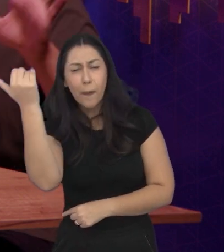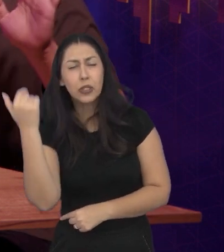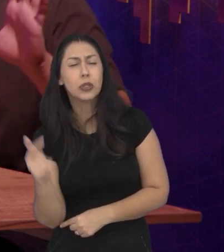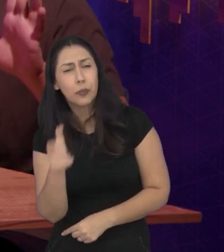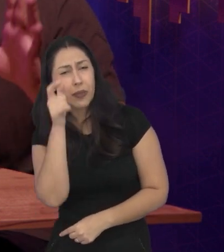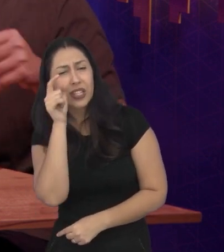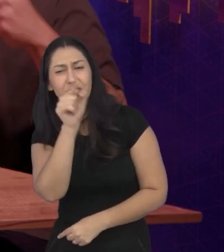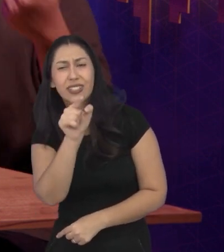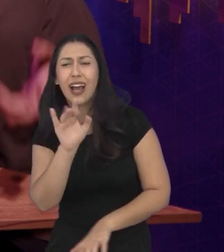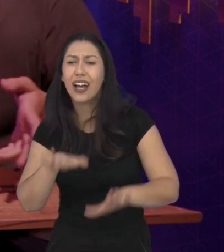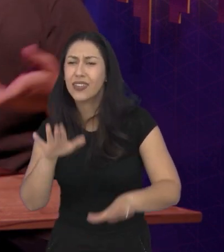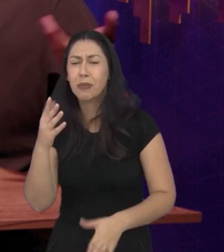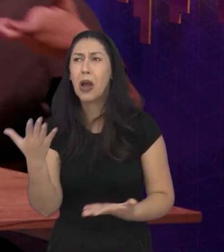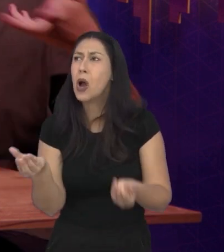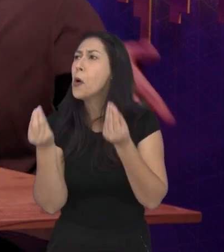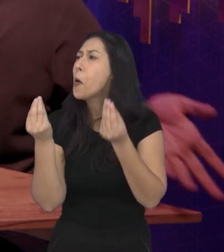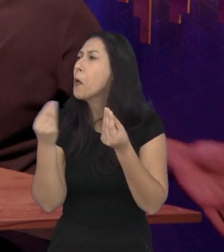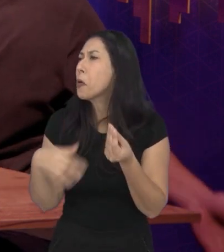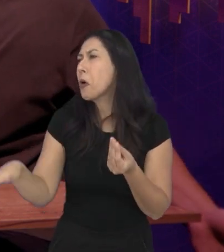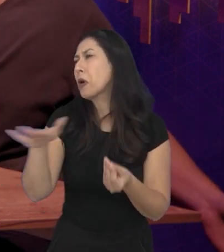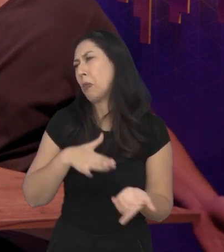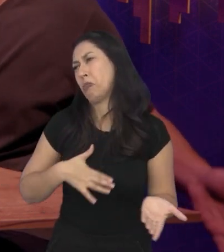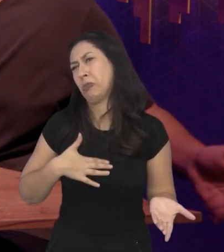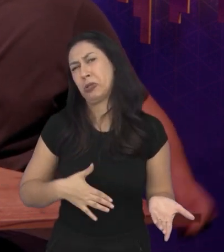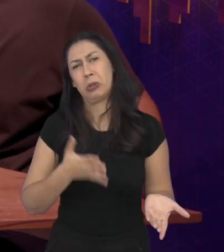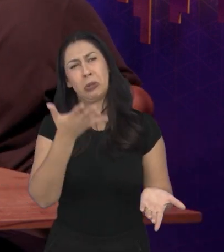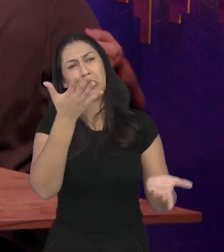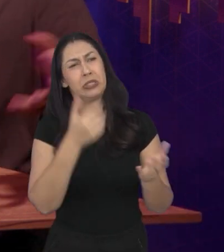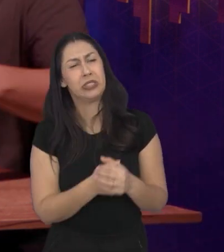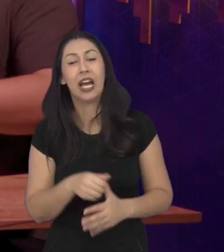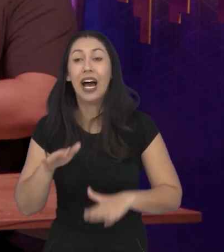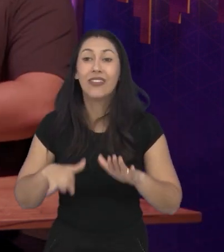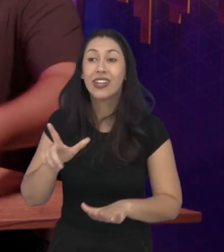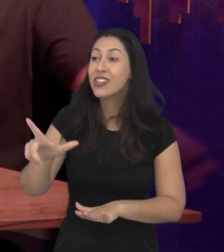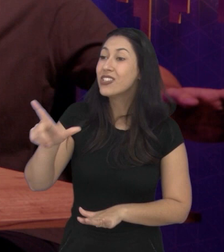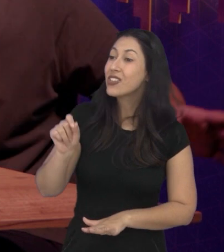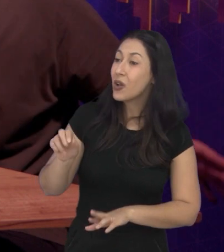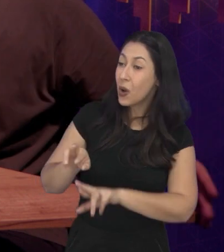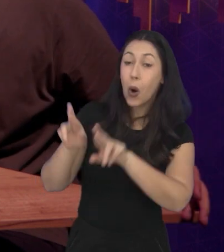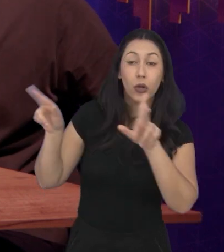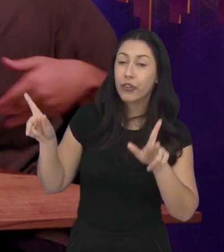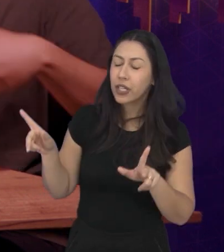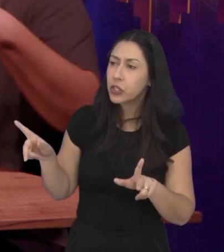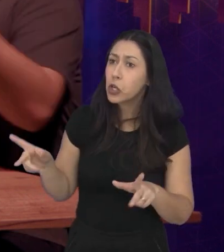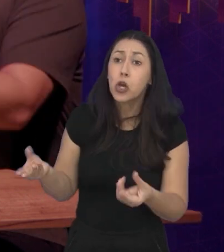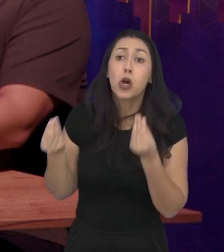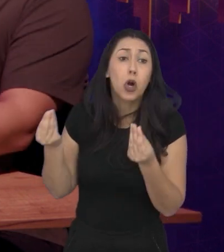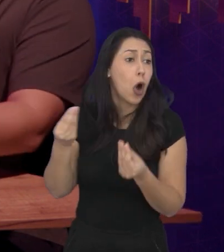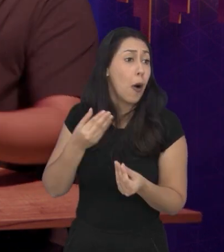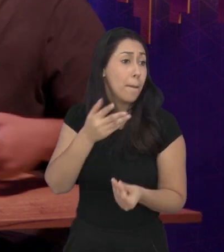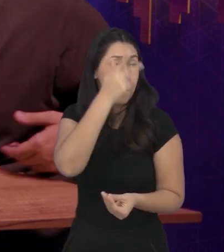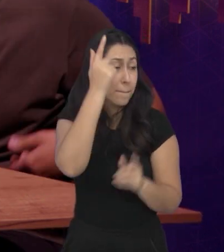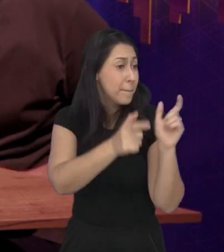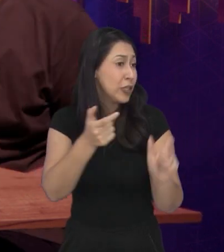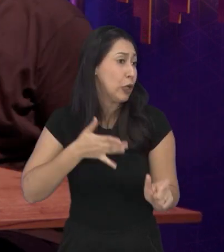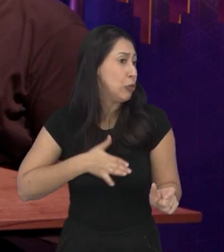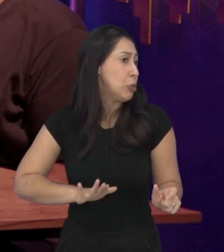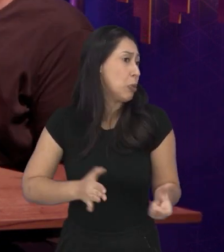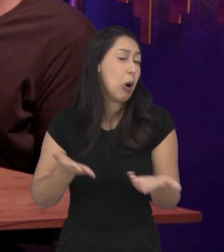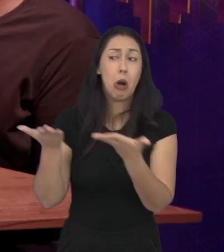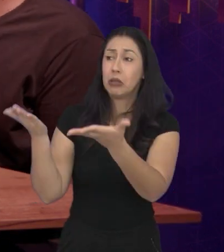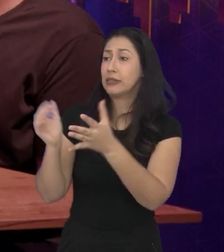lá, falo, deve ser bom. Às vezes eu assisto e falo, meu Deus, como isso tá no Em Alta? Às vezes assisto um aleatório lá no meio e falo, como isso não está no Em Alta?